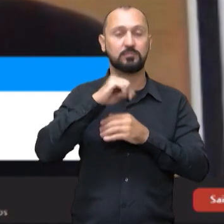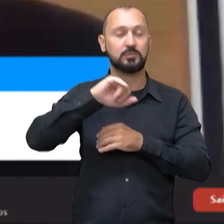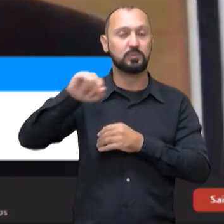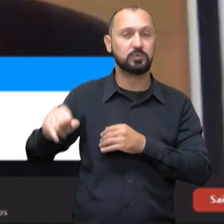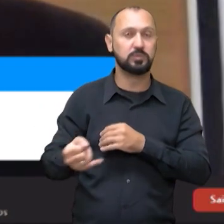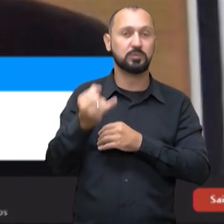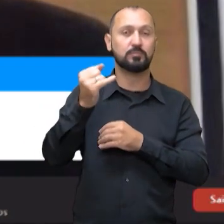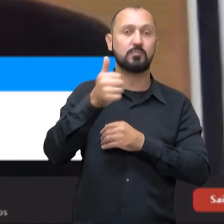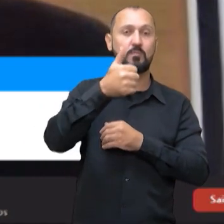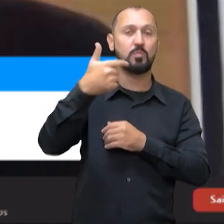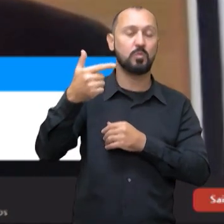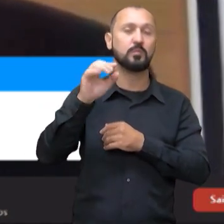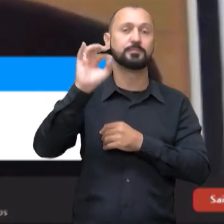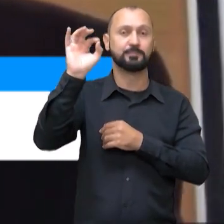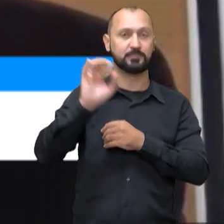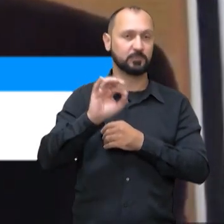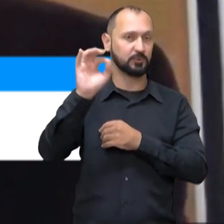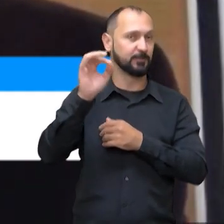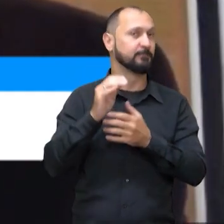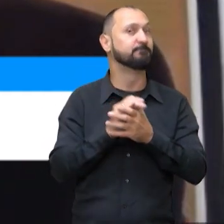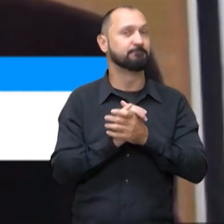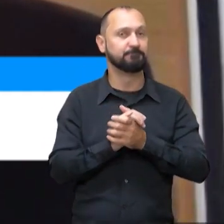uma inflação de mais de 12%,